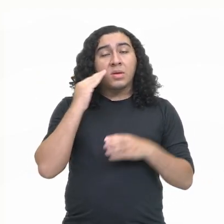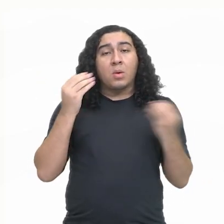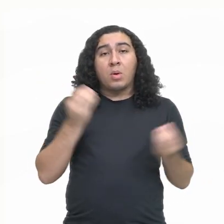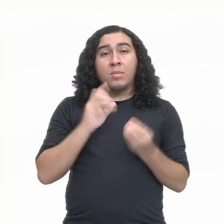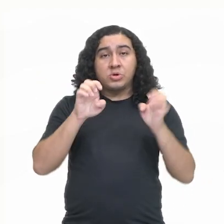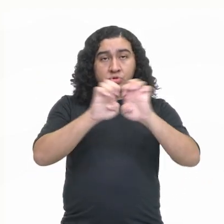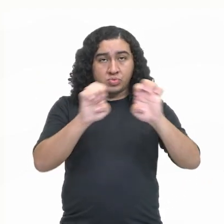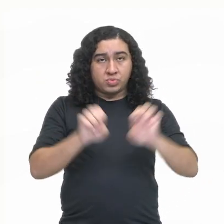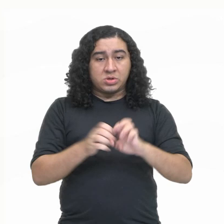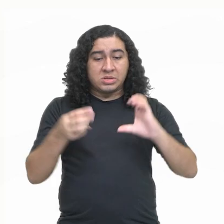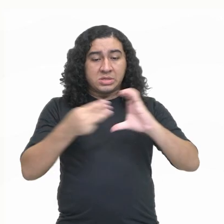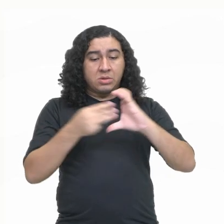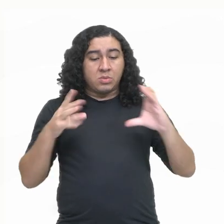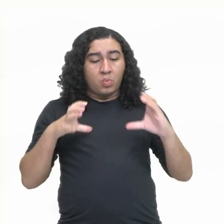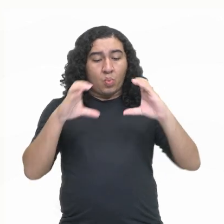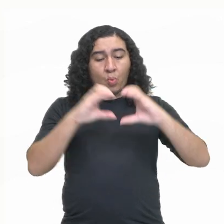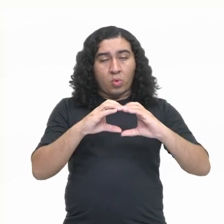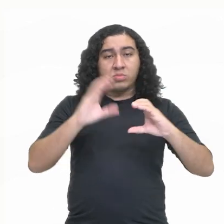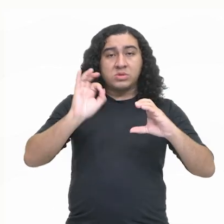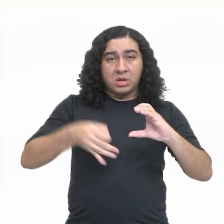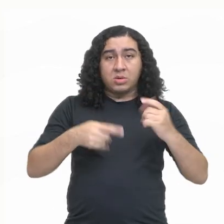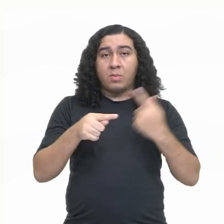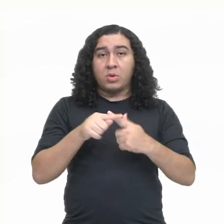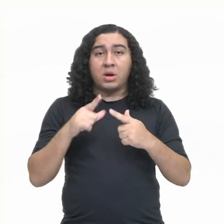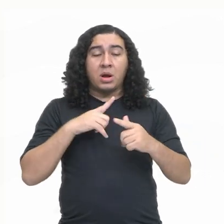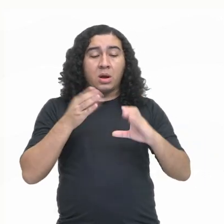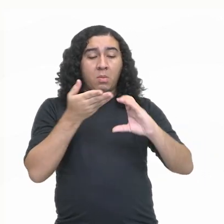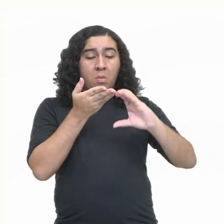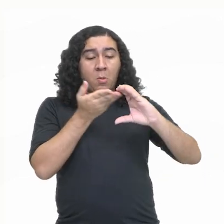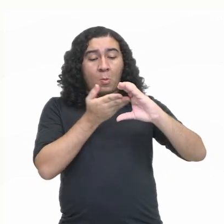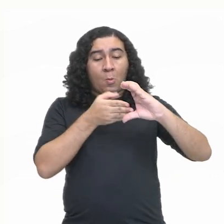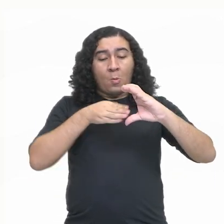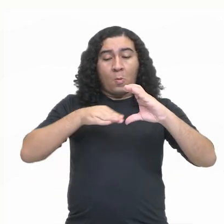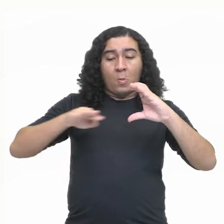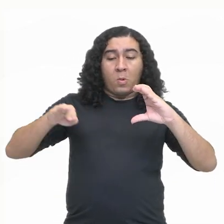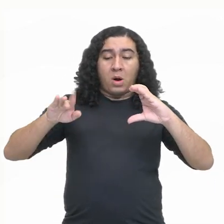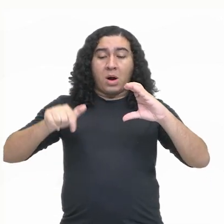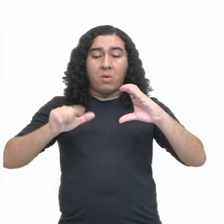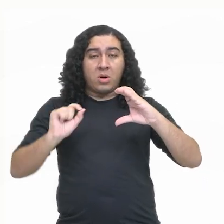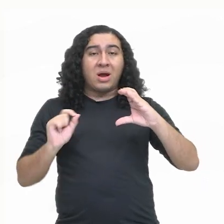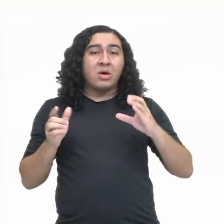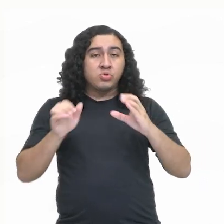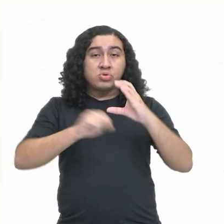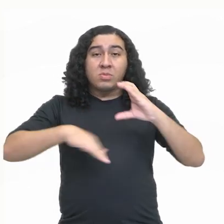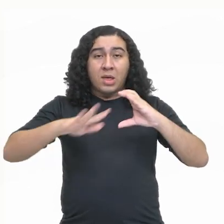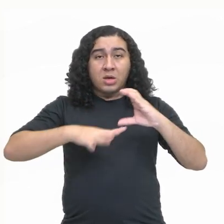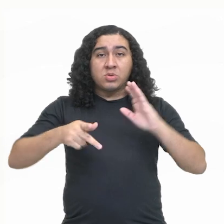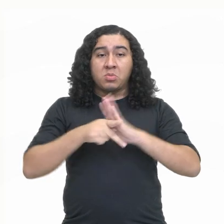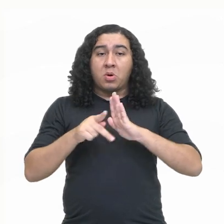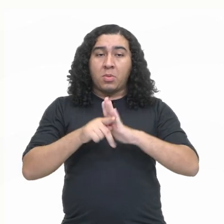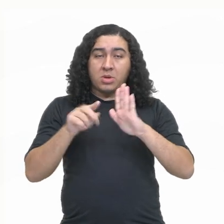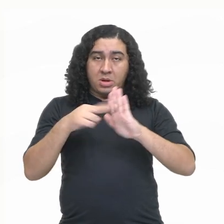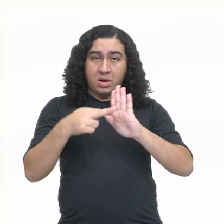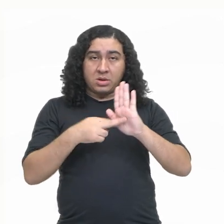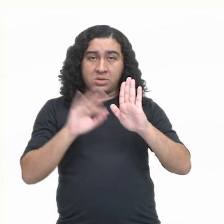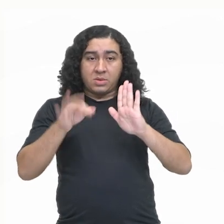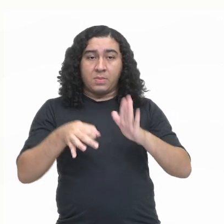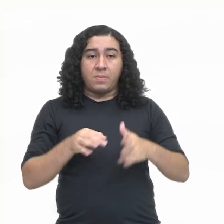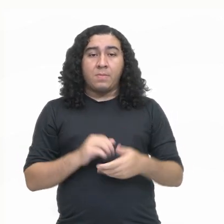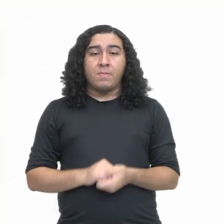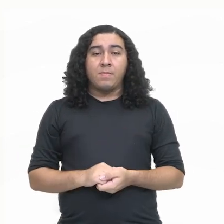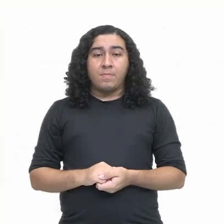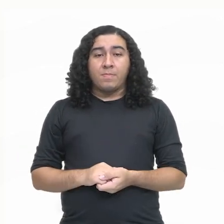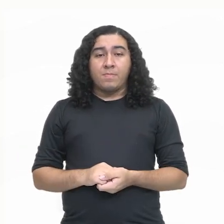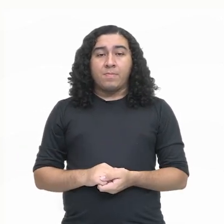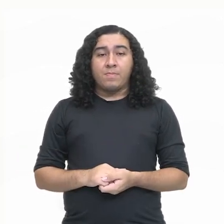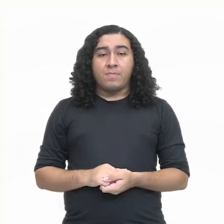limites da célula, né, que vocês viram que a membrana plasmática é aquela estrutura que está delimitando a célula, certo? A